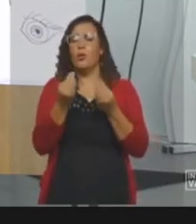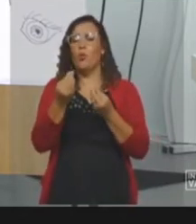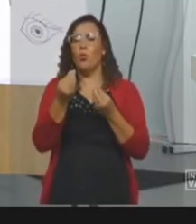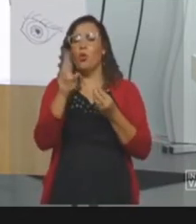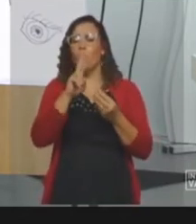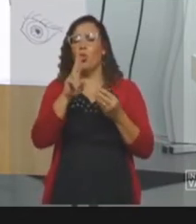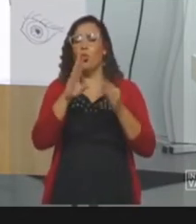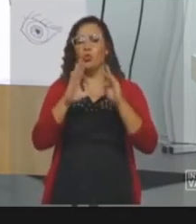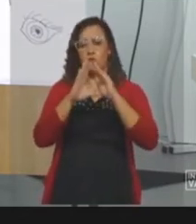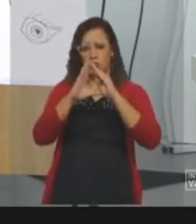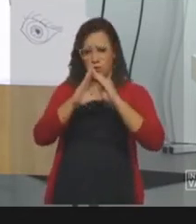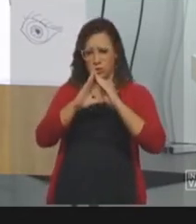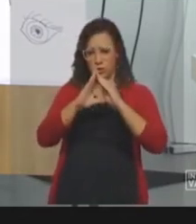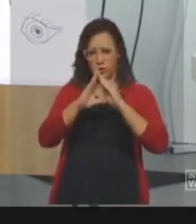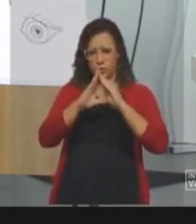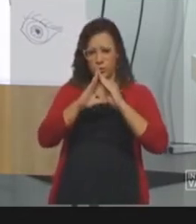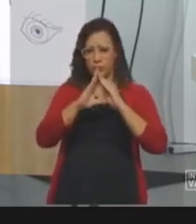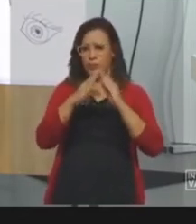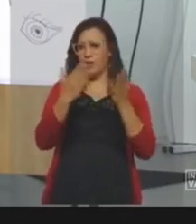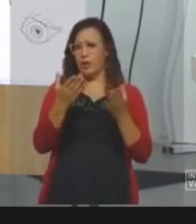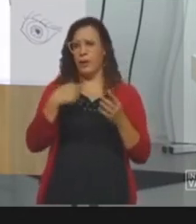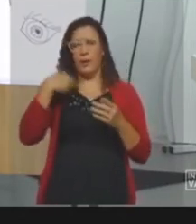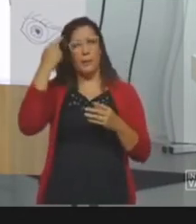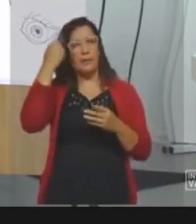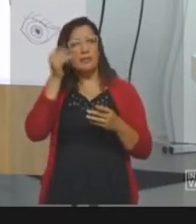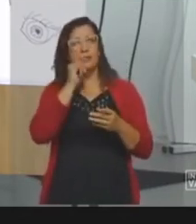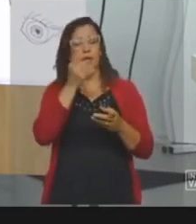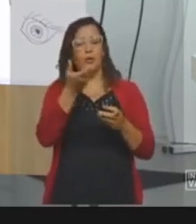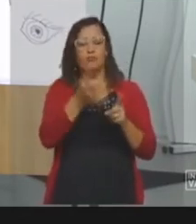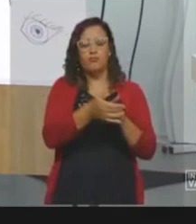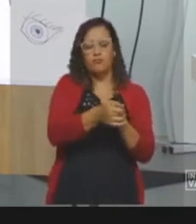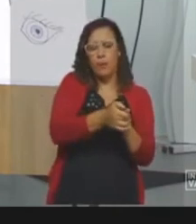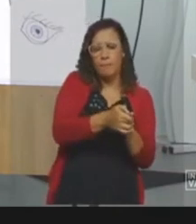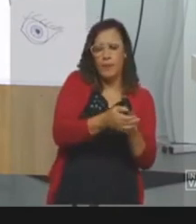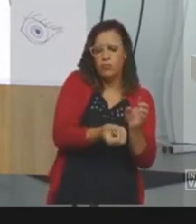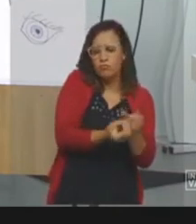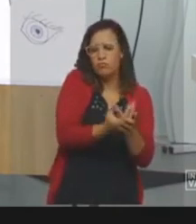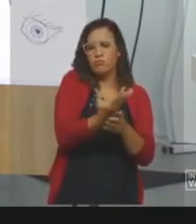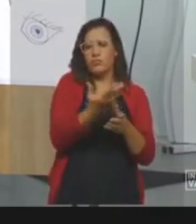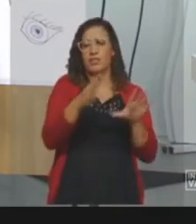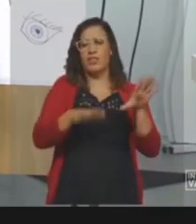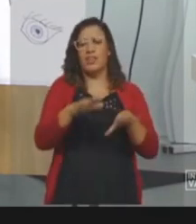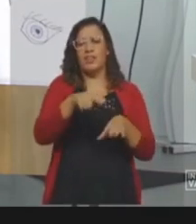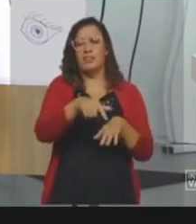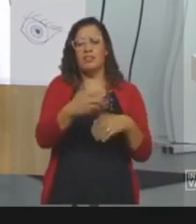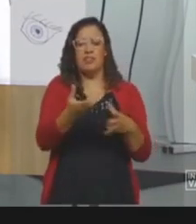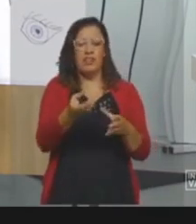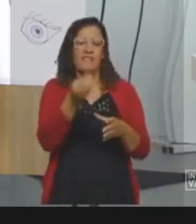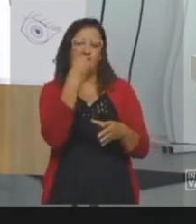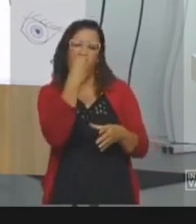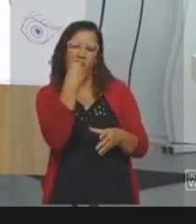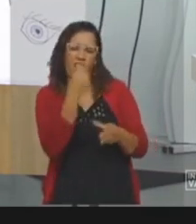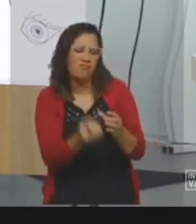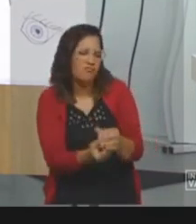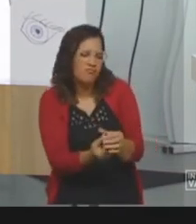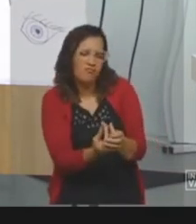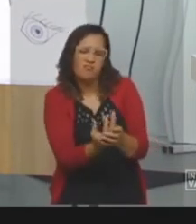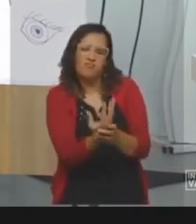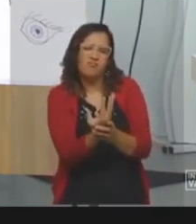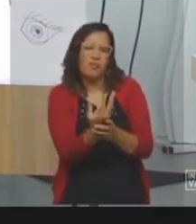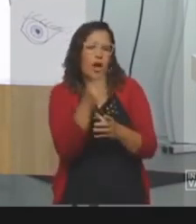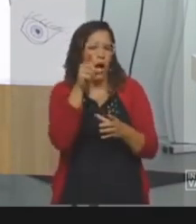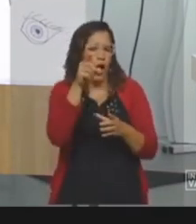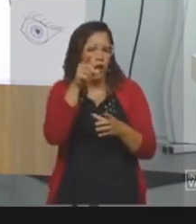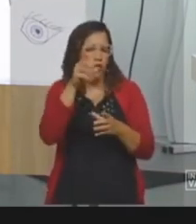transgênico? Pensa aí numa plantação de milho que ela é pouco eficiente no crescimento. E aí você coloca um